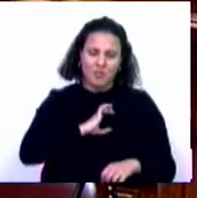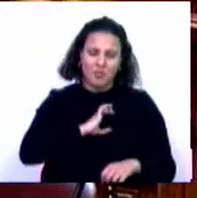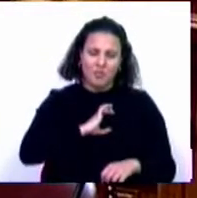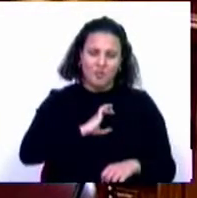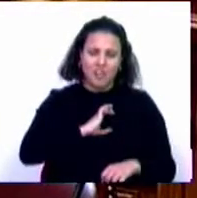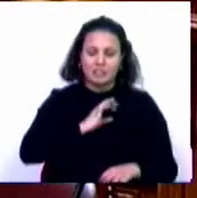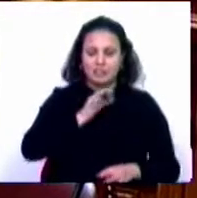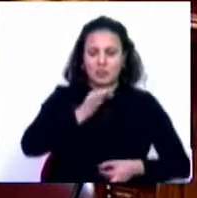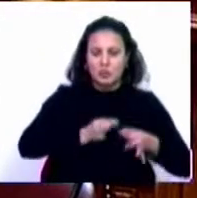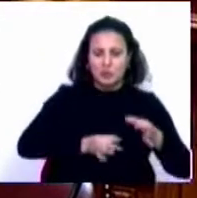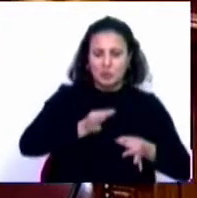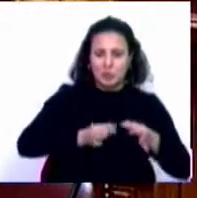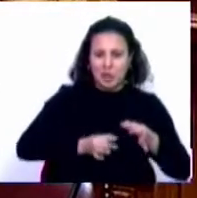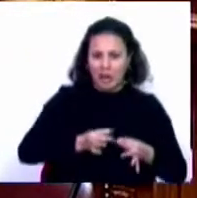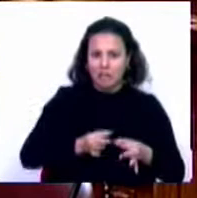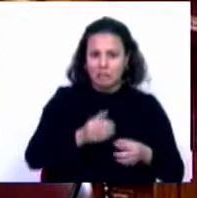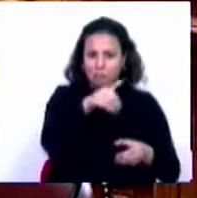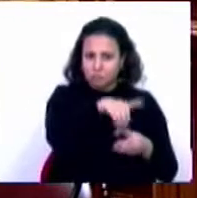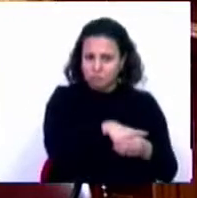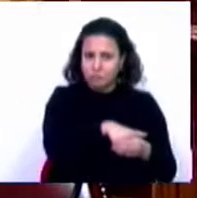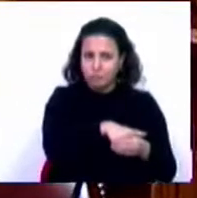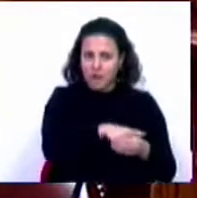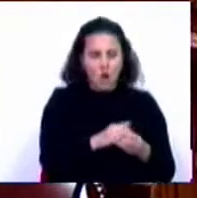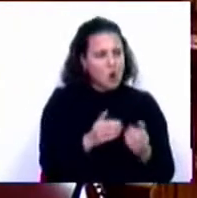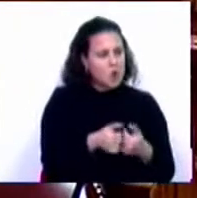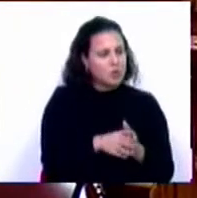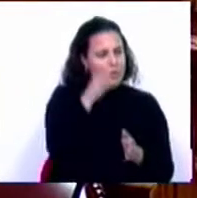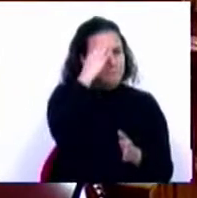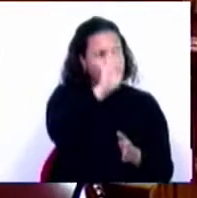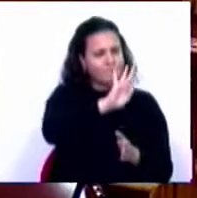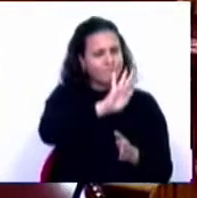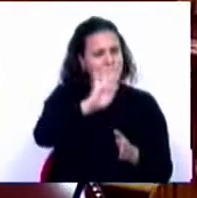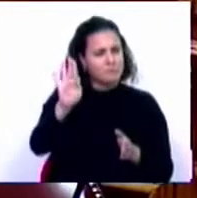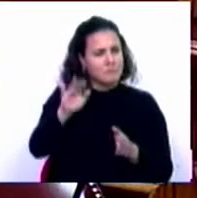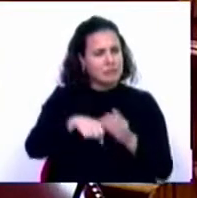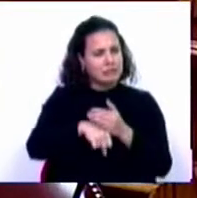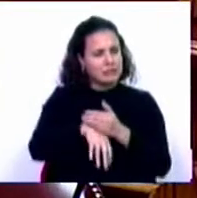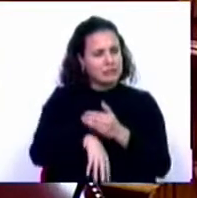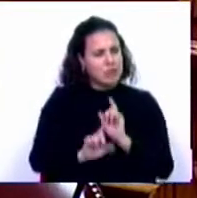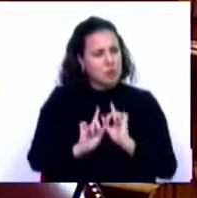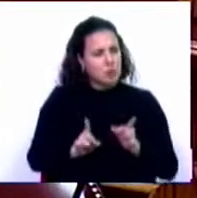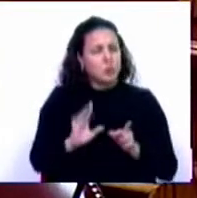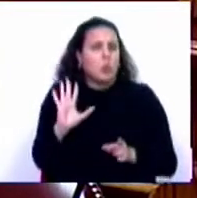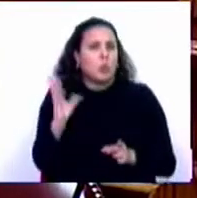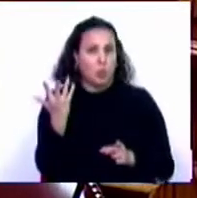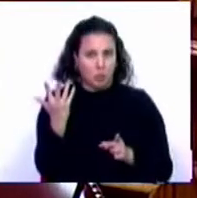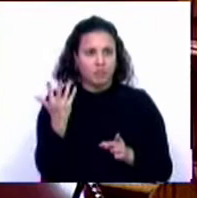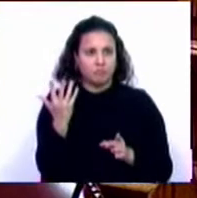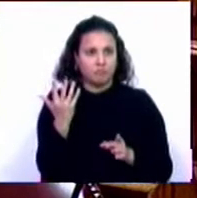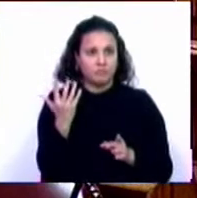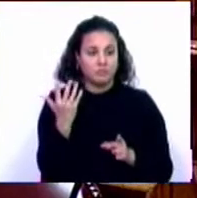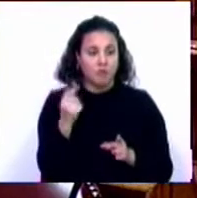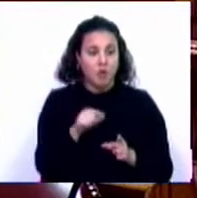tribunais e na justiça. Todos sabemos a raiz desta iniciativa ou destas iniciativas. A raiz